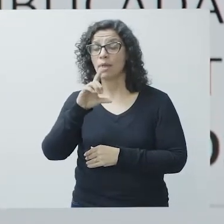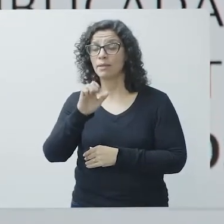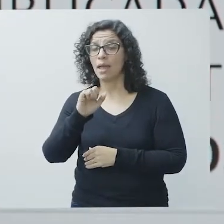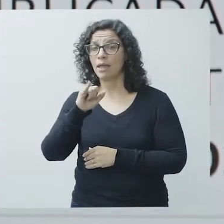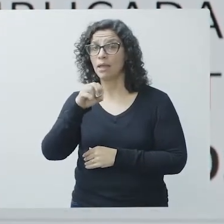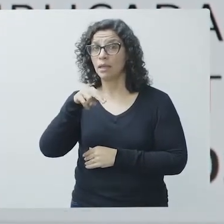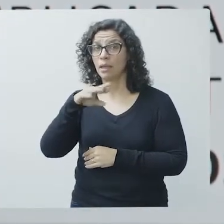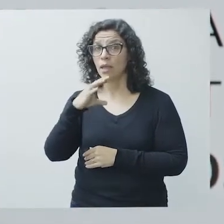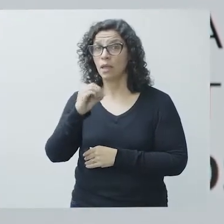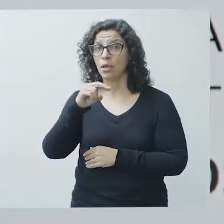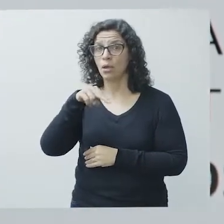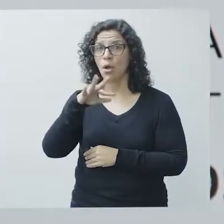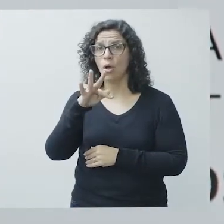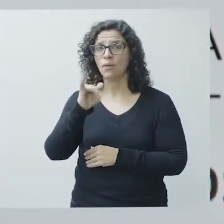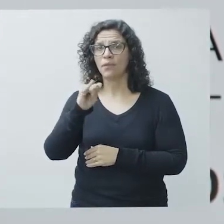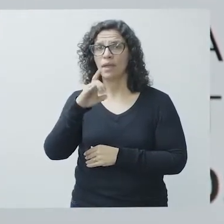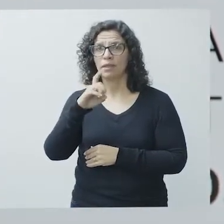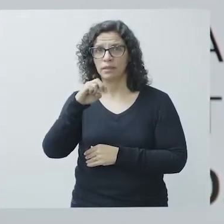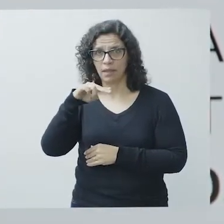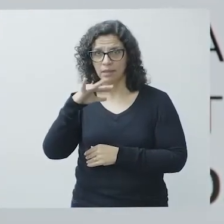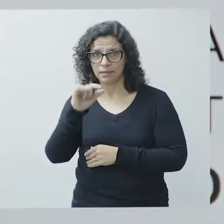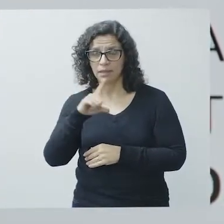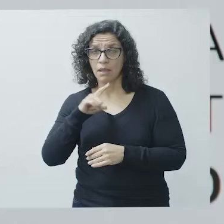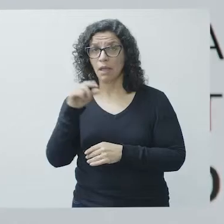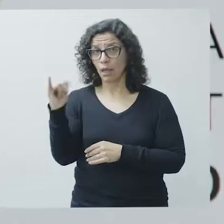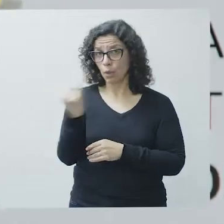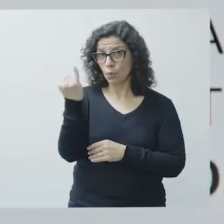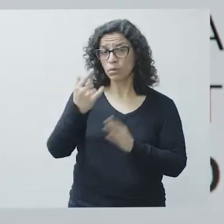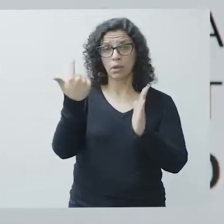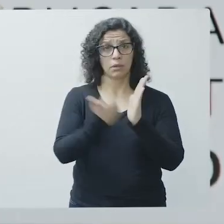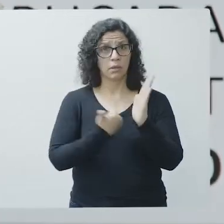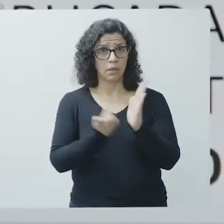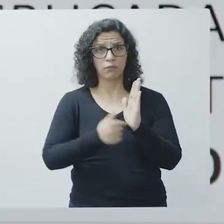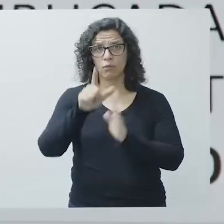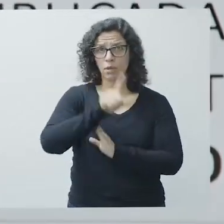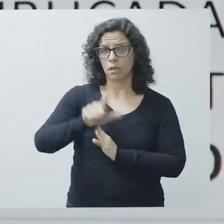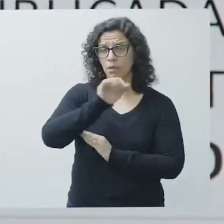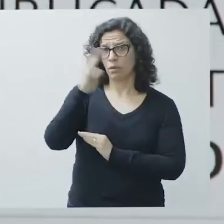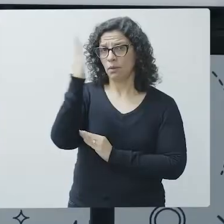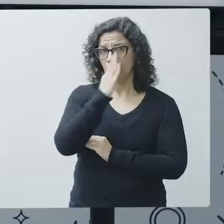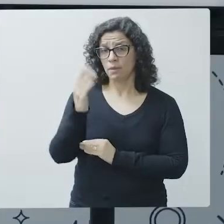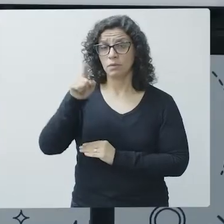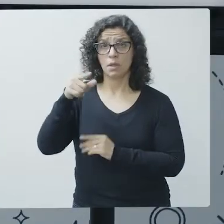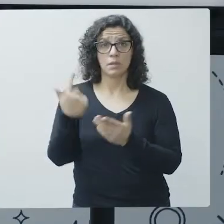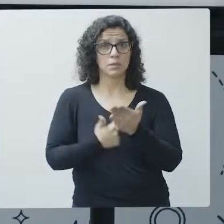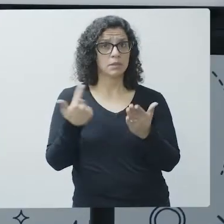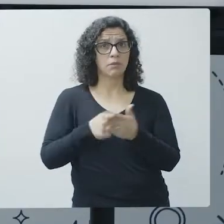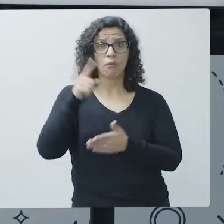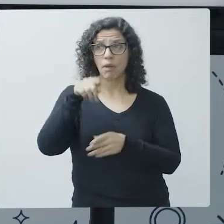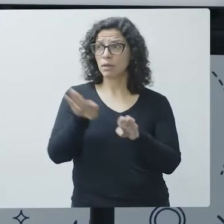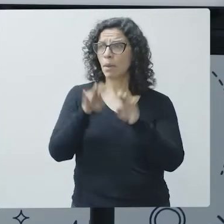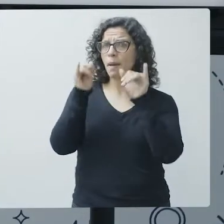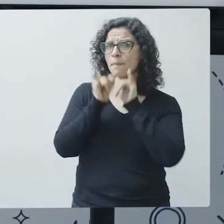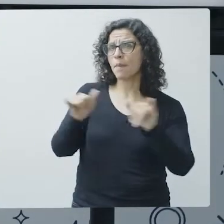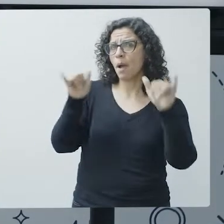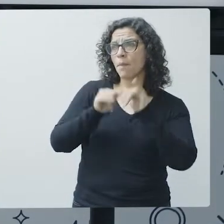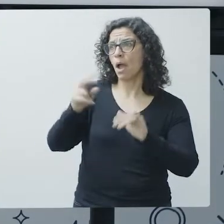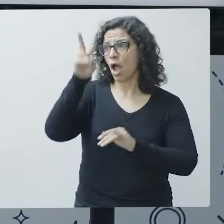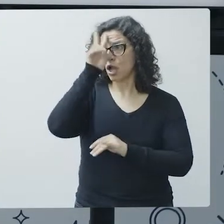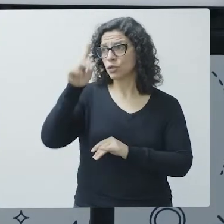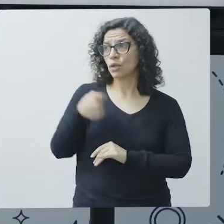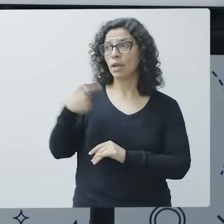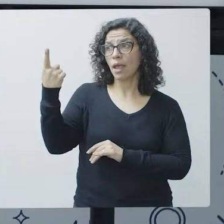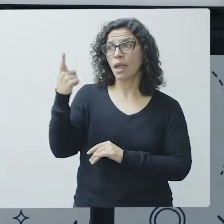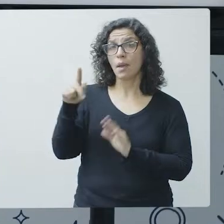obra de bastante importância para a literatura brasileira, essa obra, que é, olha só, ele vai contar a história, mas ele